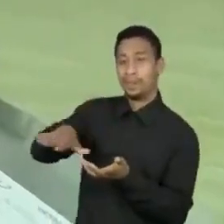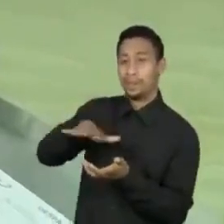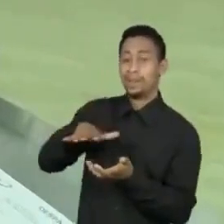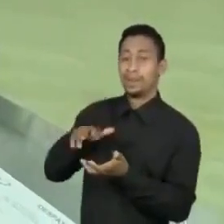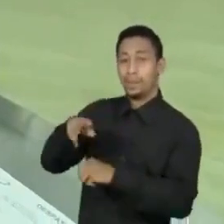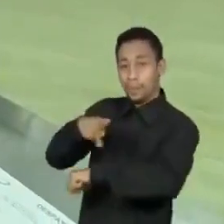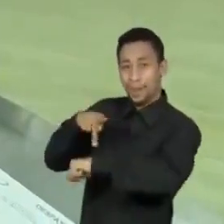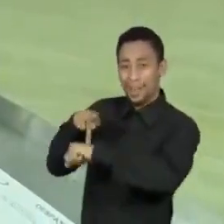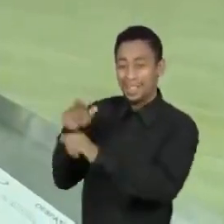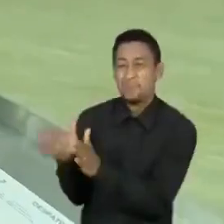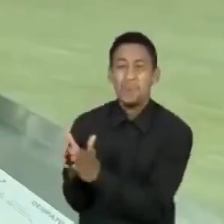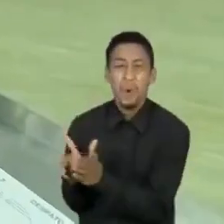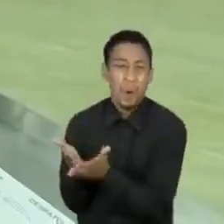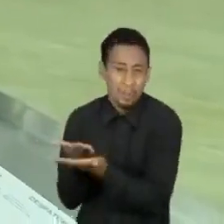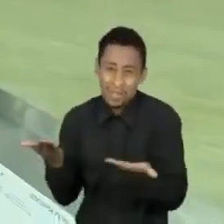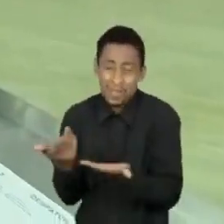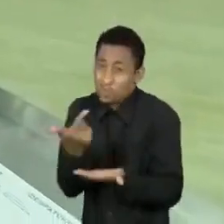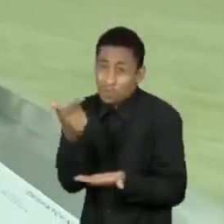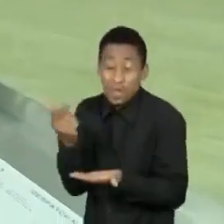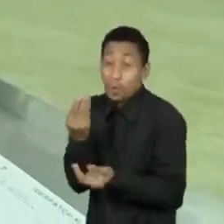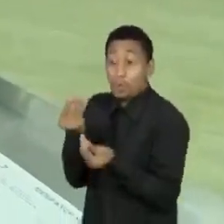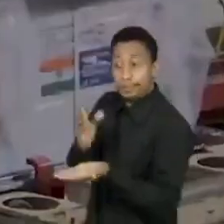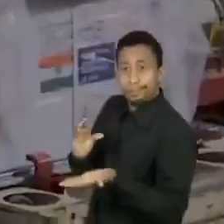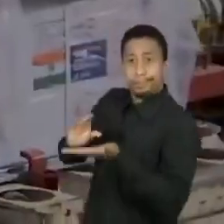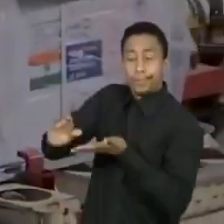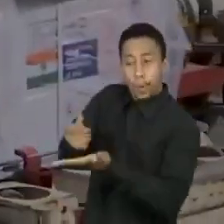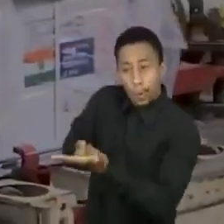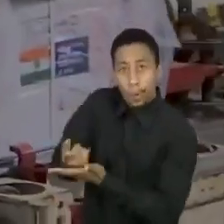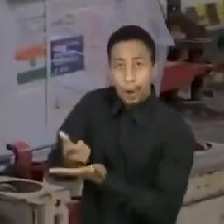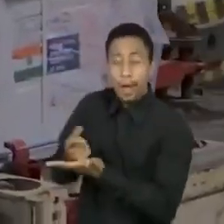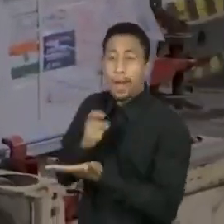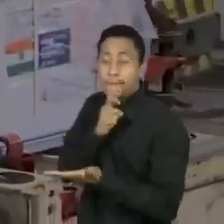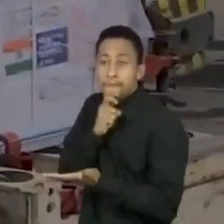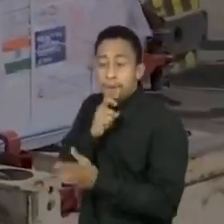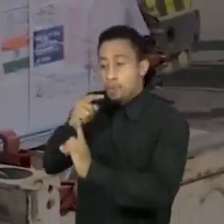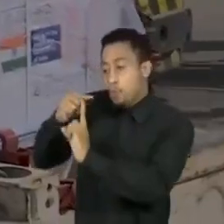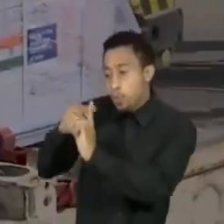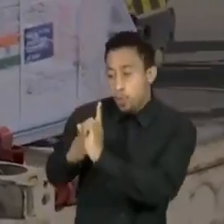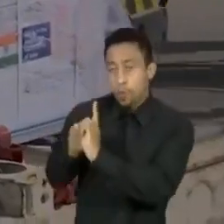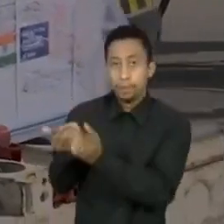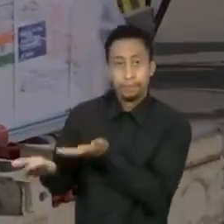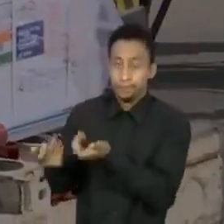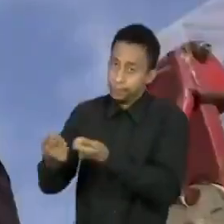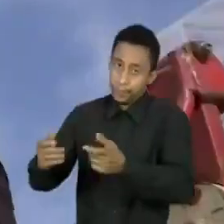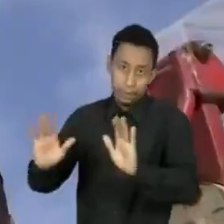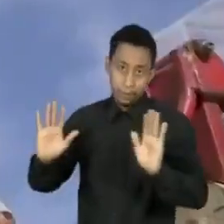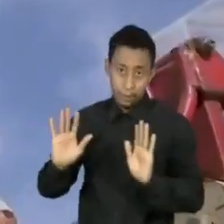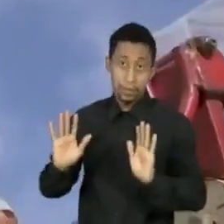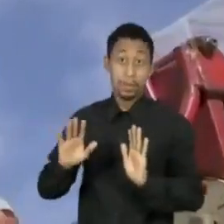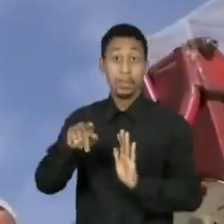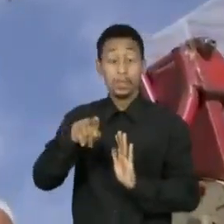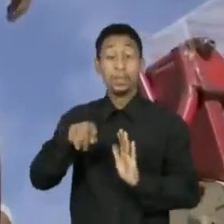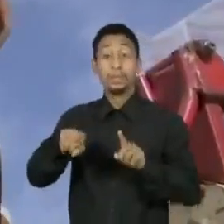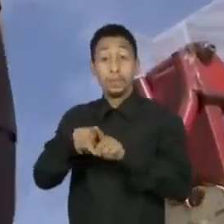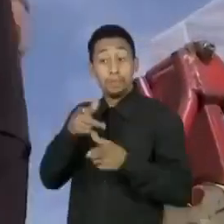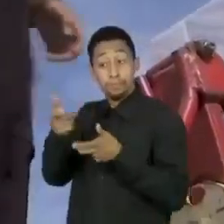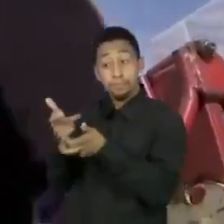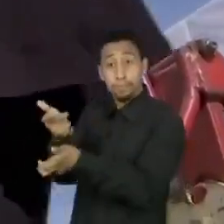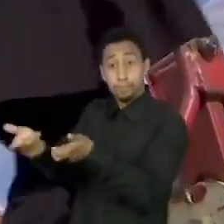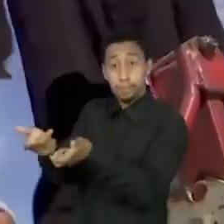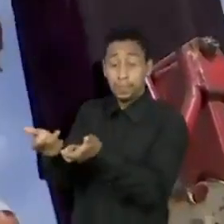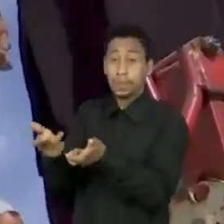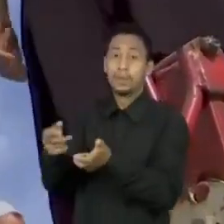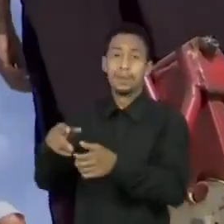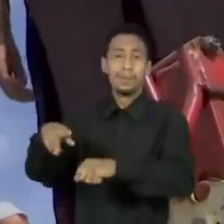desenvolvimento, que não possuem a infraestrutura necessária. As vacinas da Covid-19 tornaram-se um caminho para